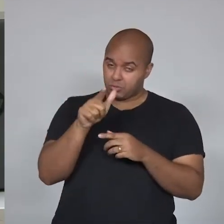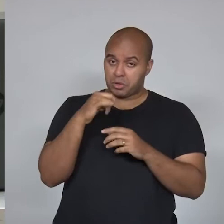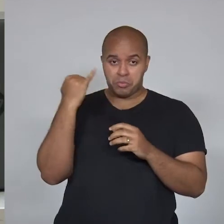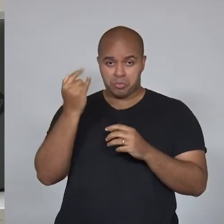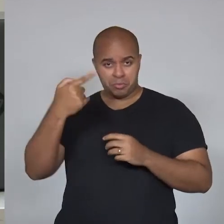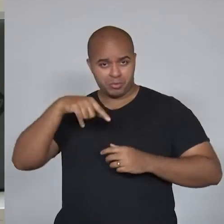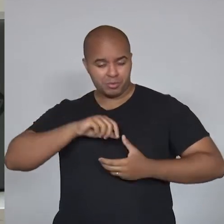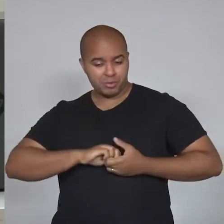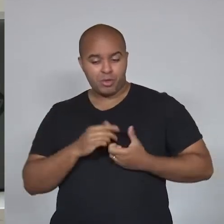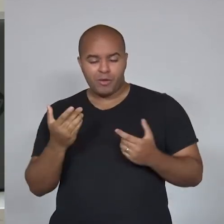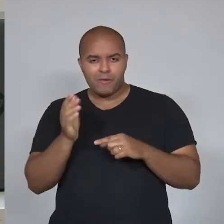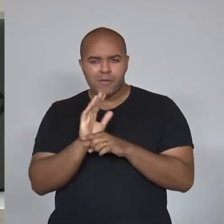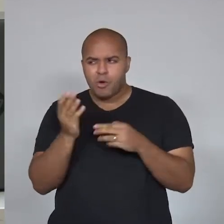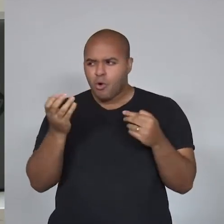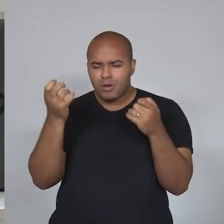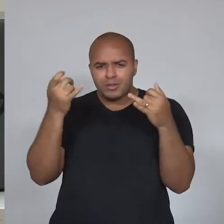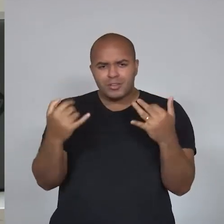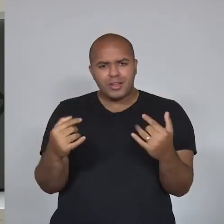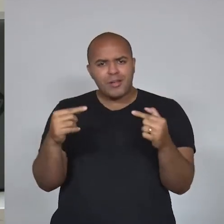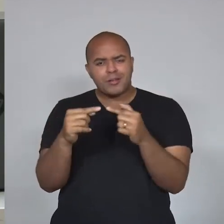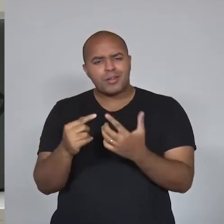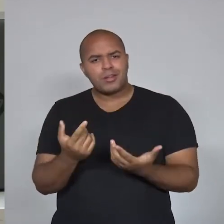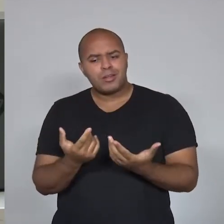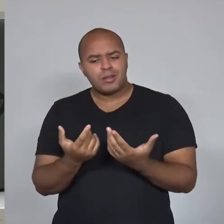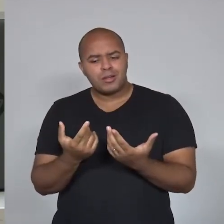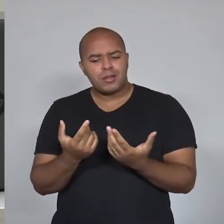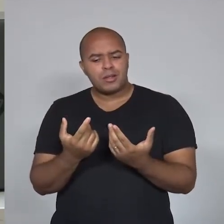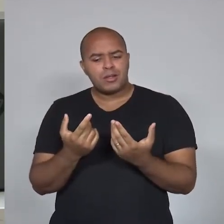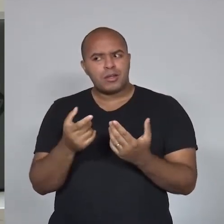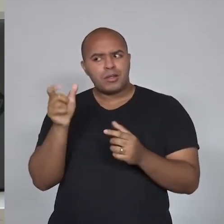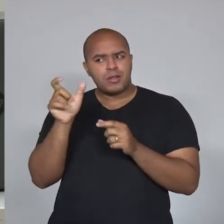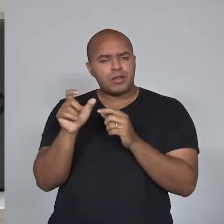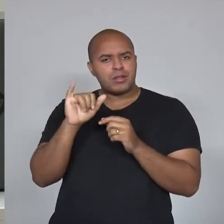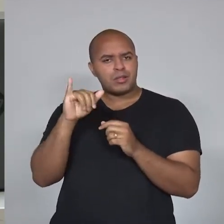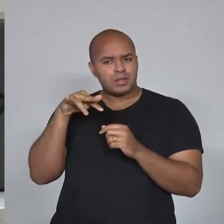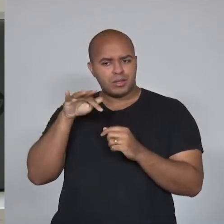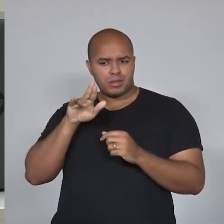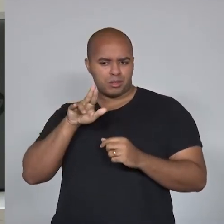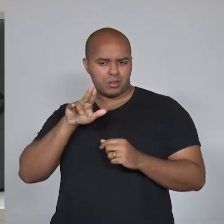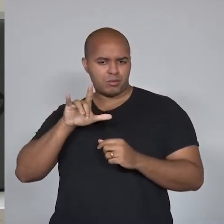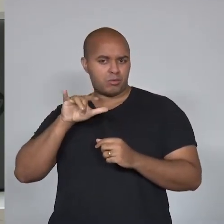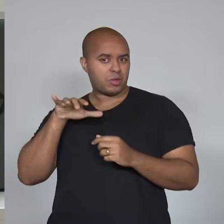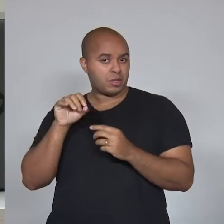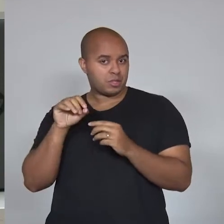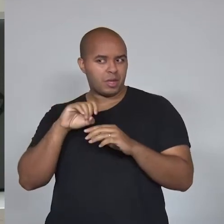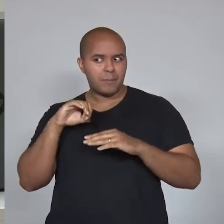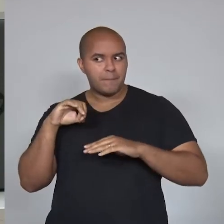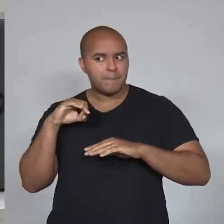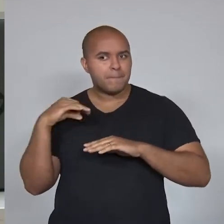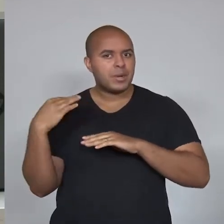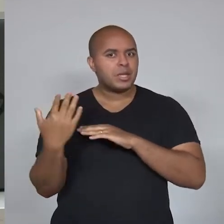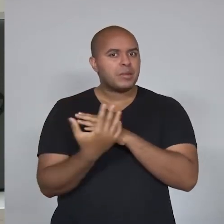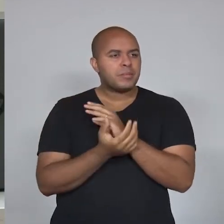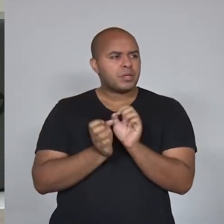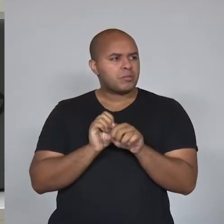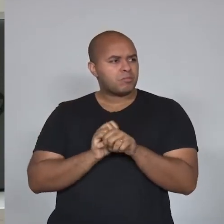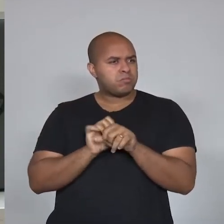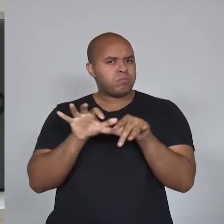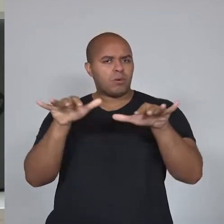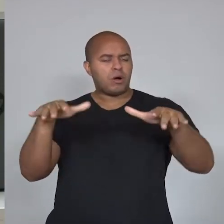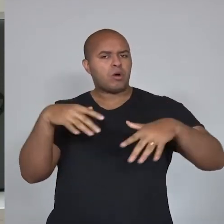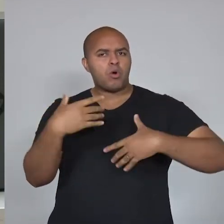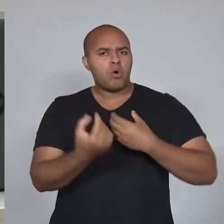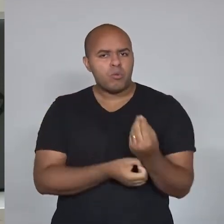No vídeo de hoje, nós vamos falar sobre Influenza Pandemic, a pandemia da influenza.